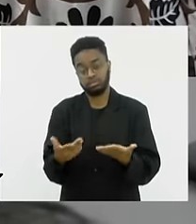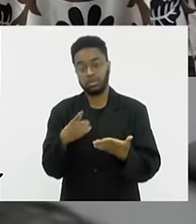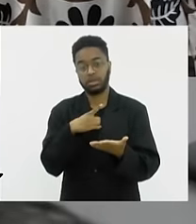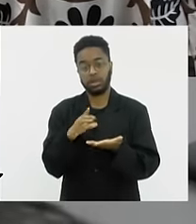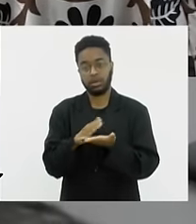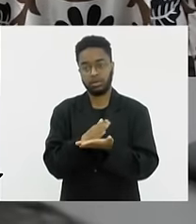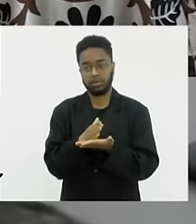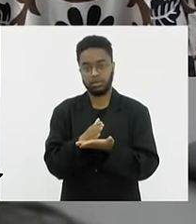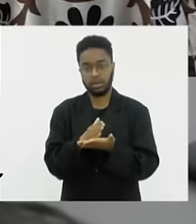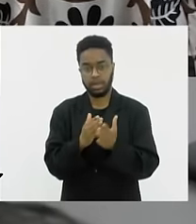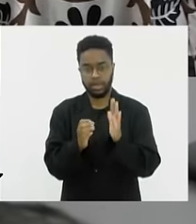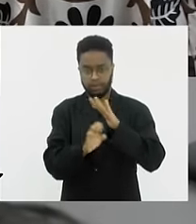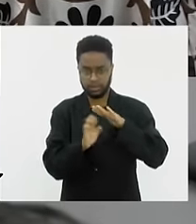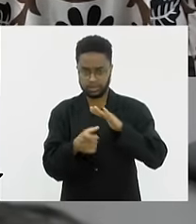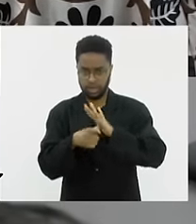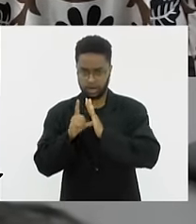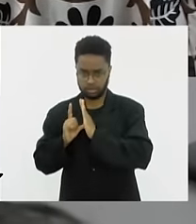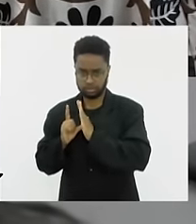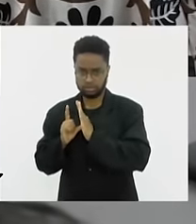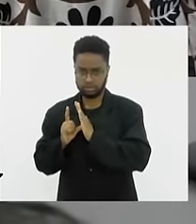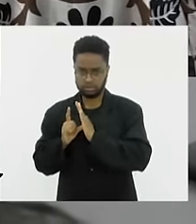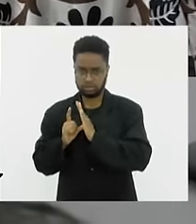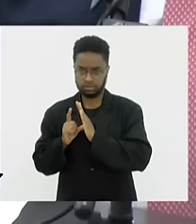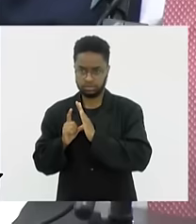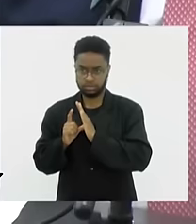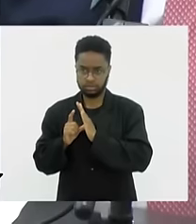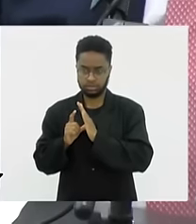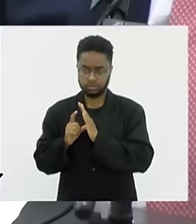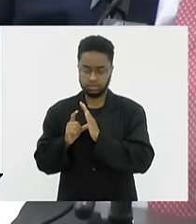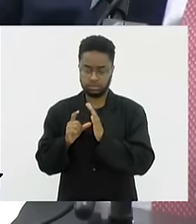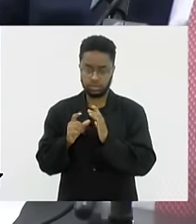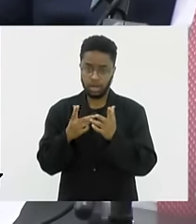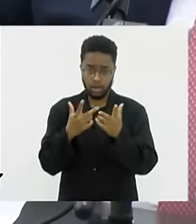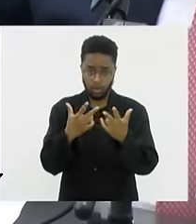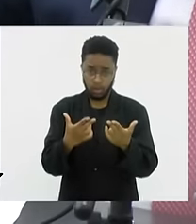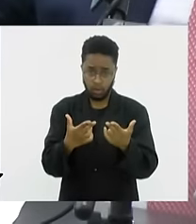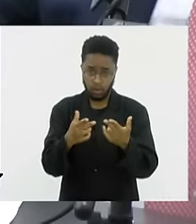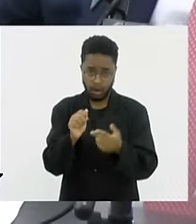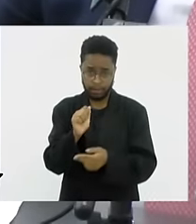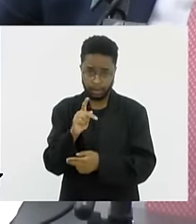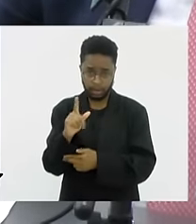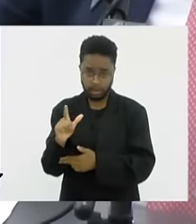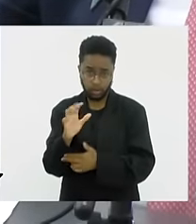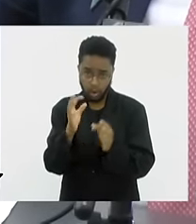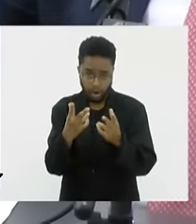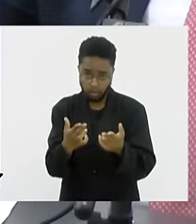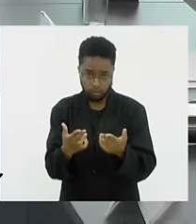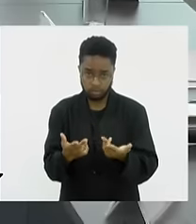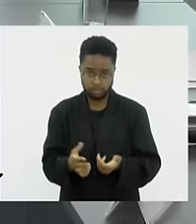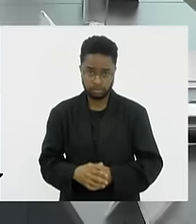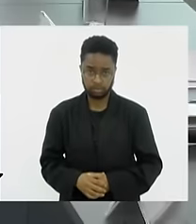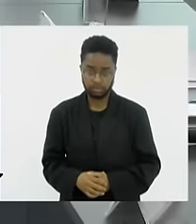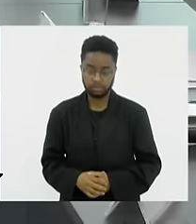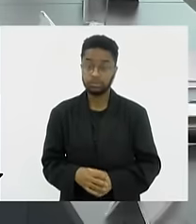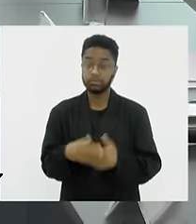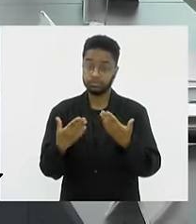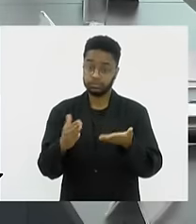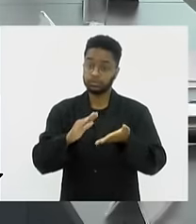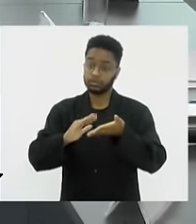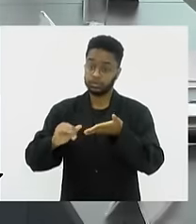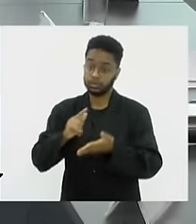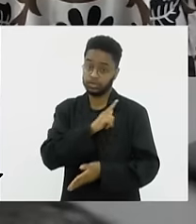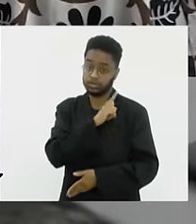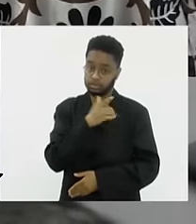A empresa anterior? A rebocar. A mesma prática que a PL faz? Foi retirada na gestão anterior,